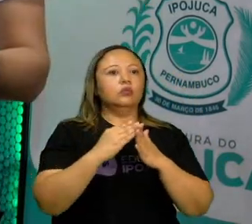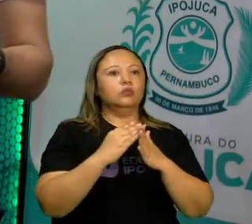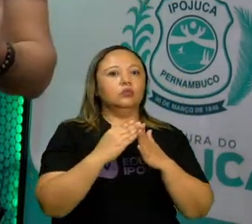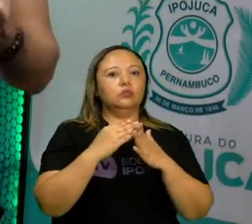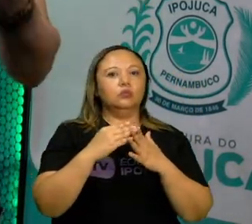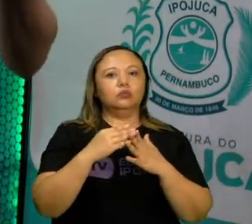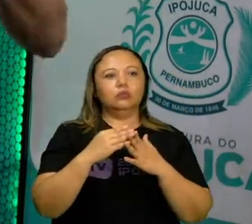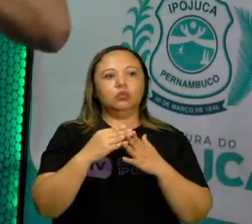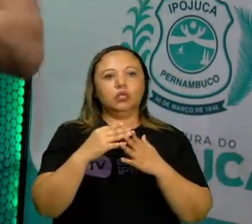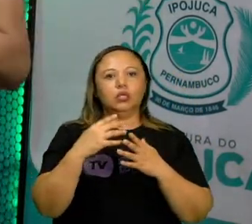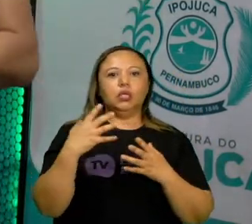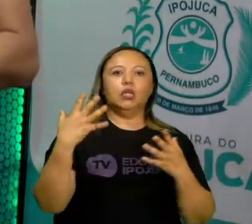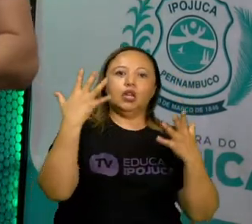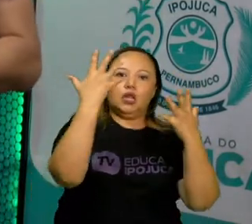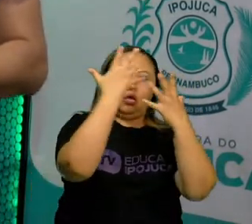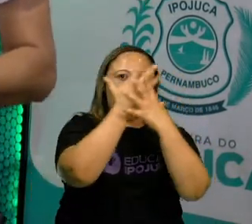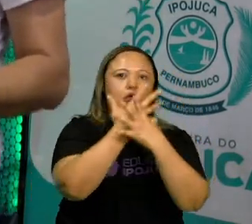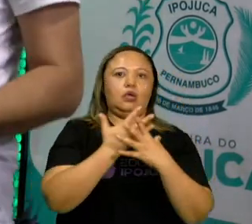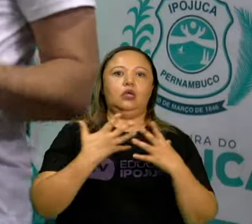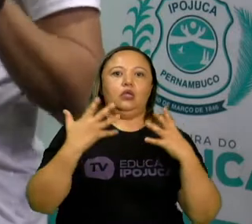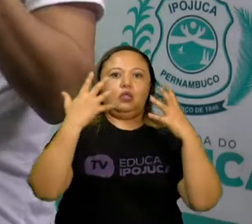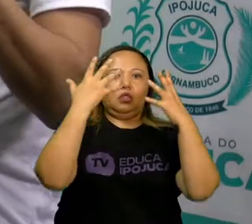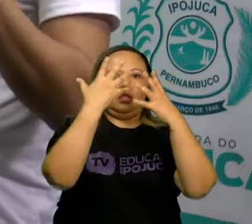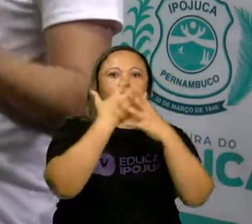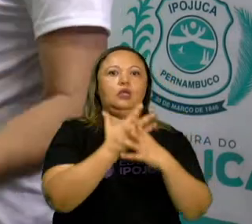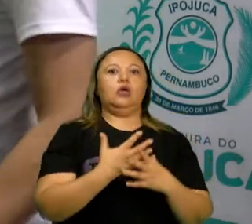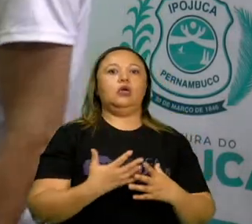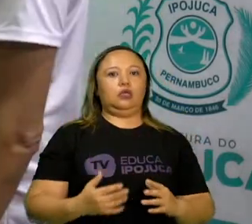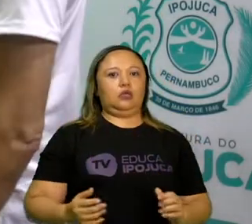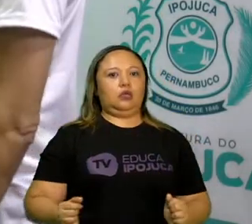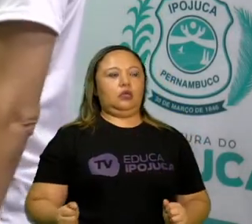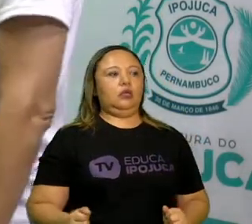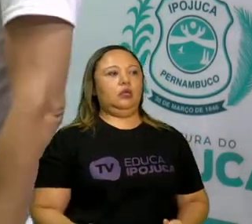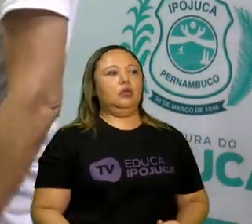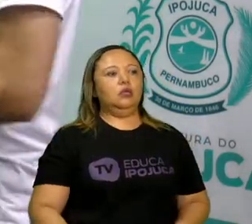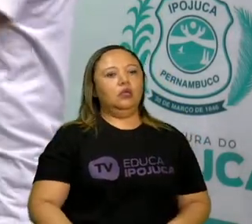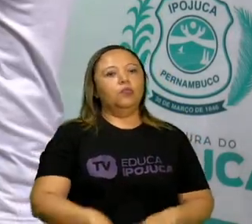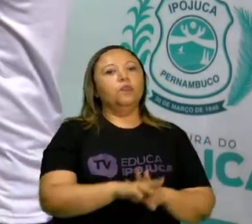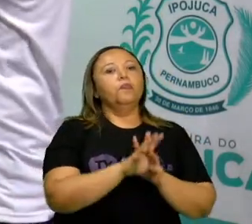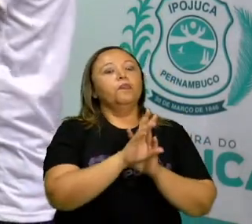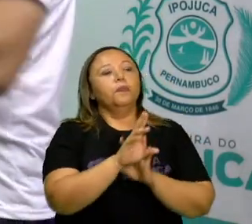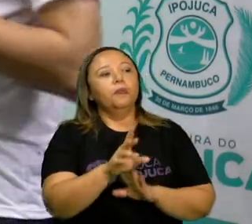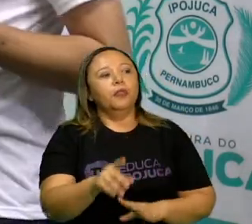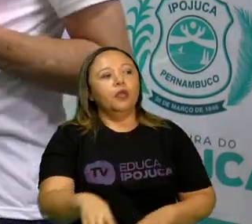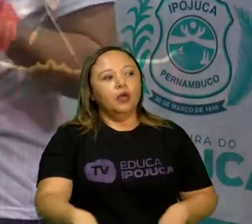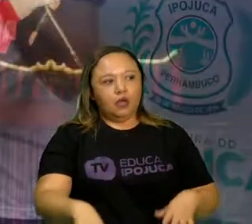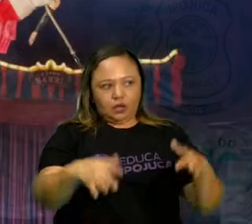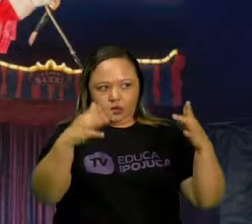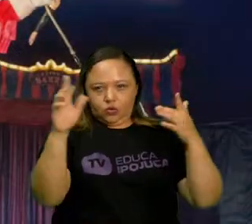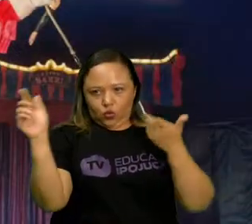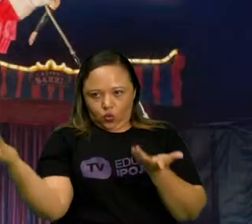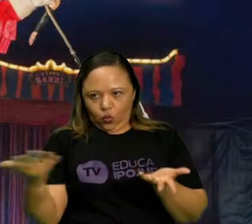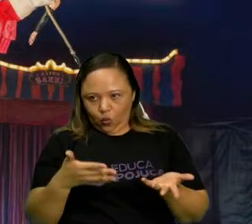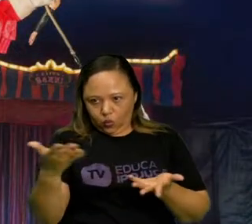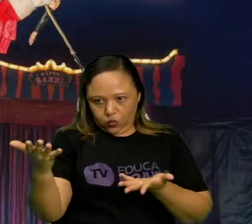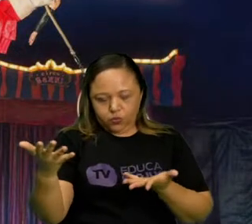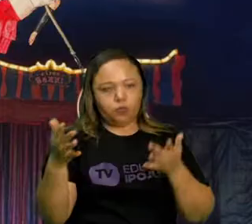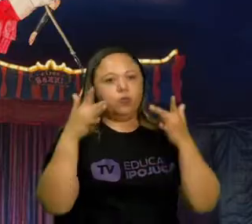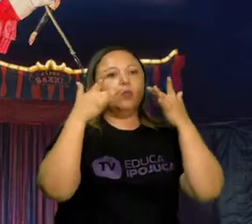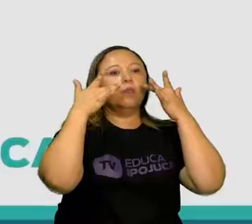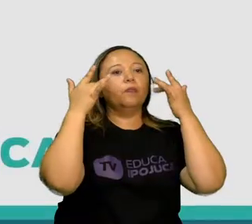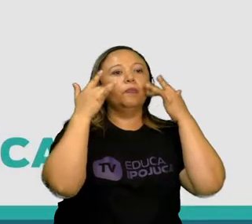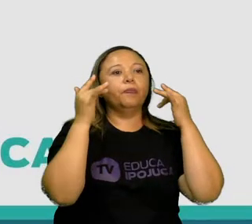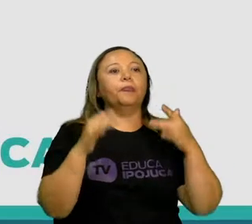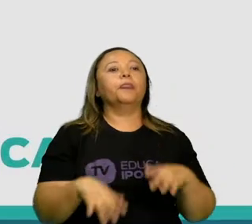especificidades para ser outra ok a gente vai ver depois em artes cênicas que a gente vai falar hoje